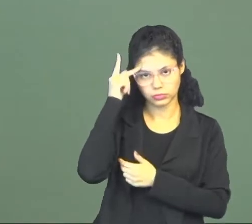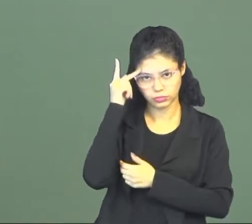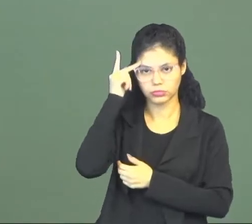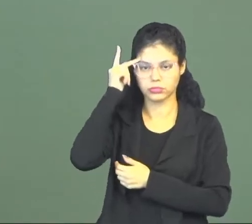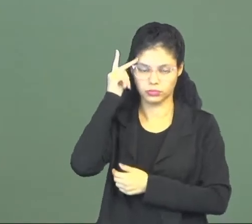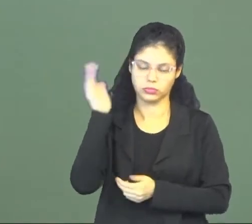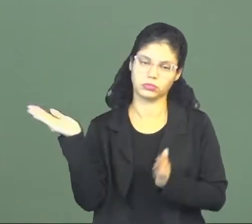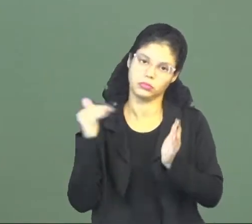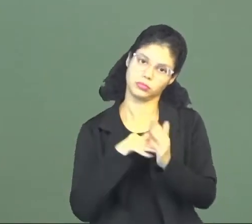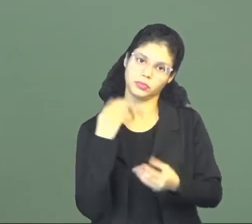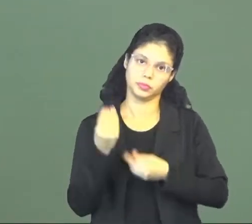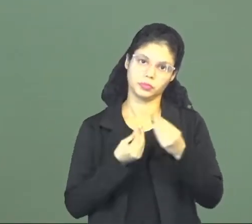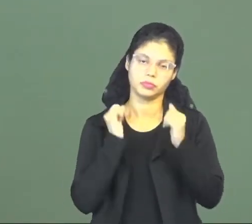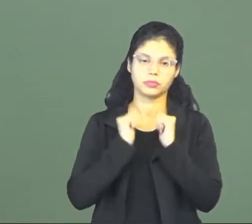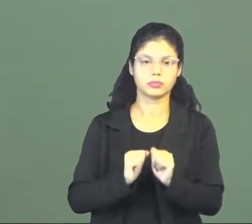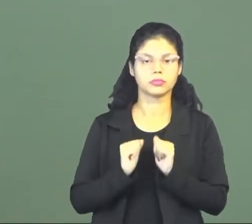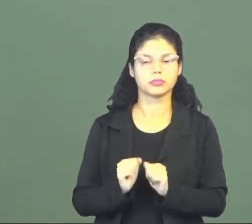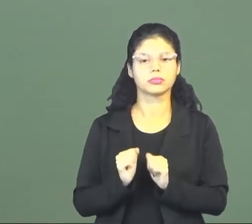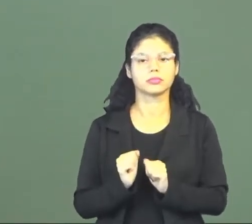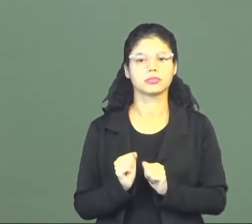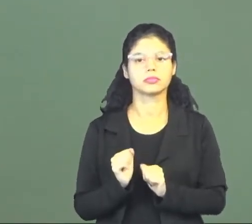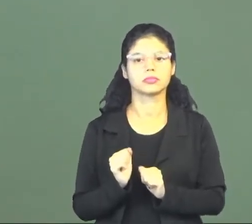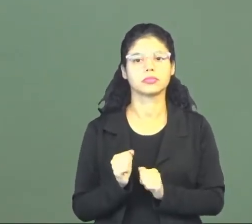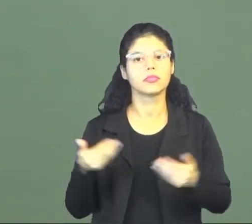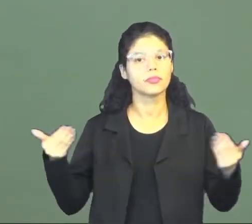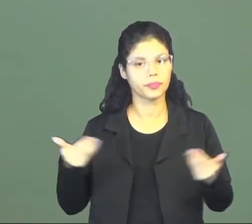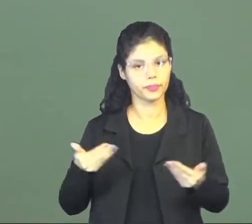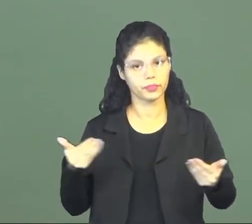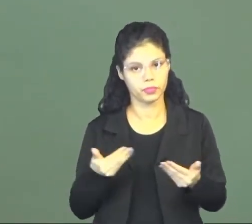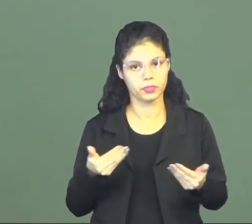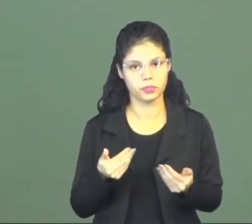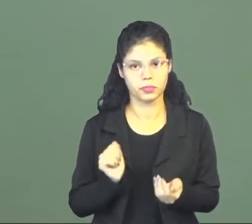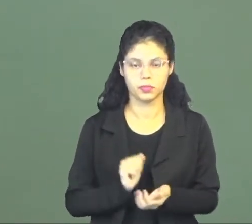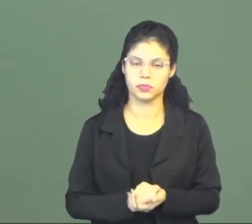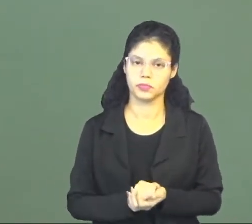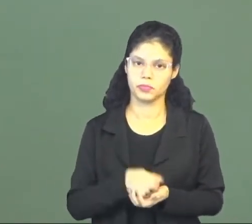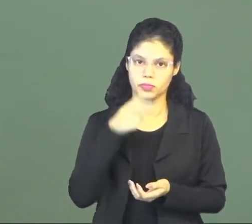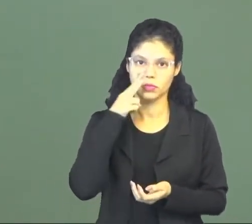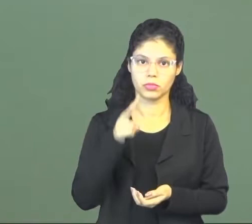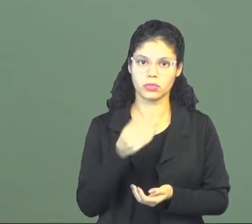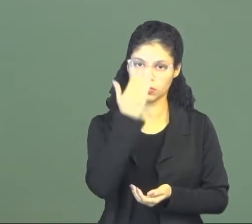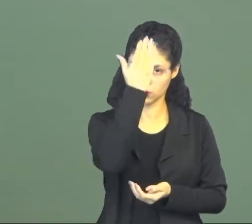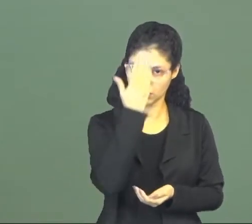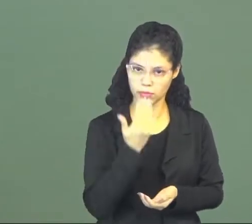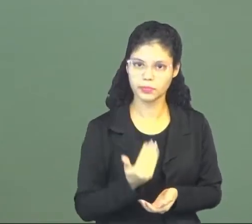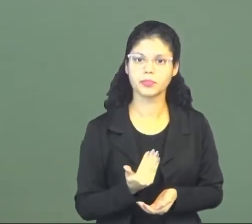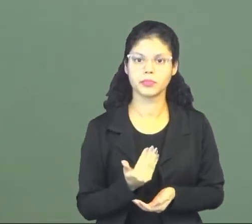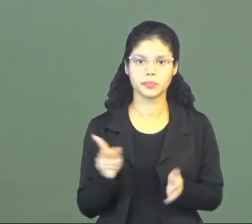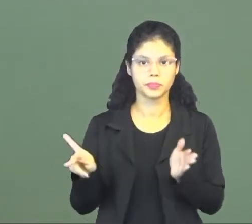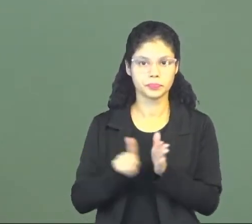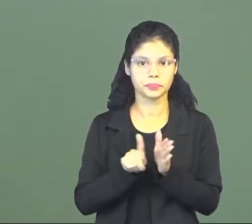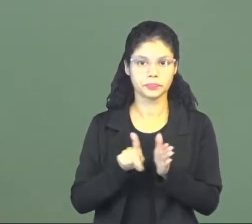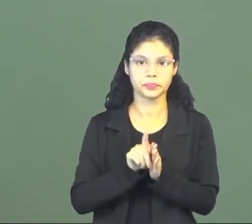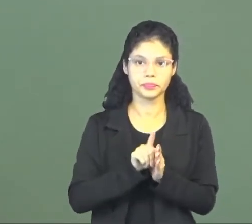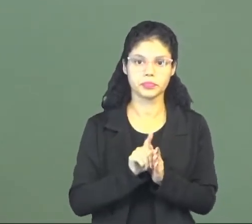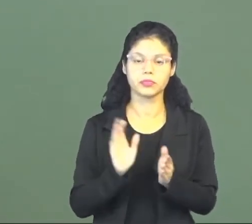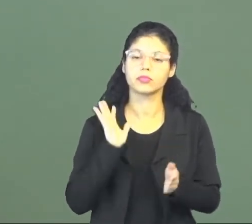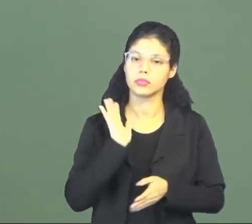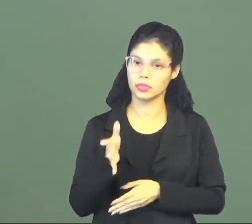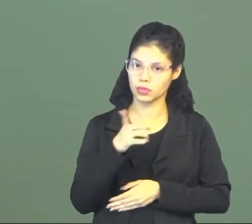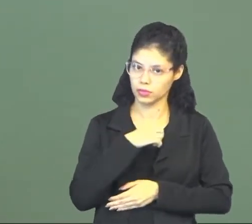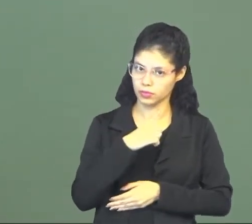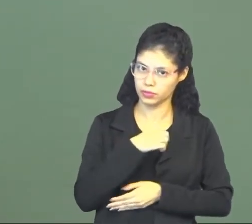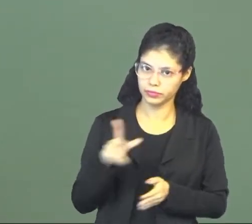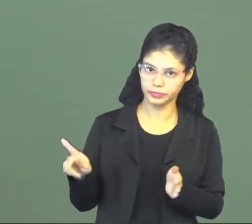até como nós podemos aqui estar nos dias de hoje, né? Vocês estão me vendo, aí o próprio equipamento já